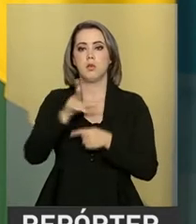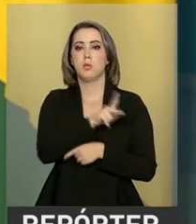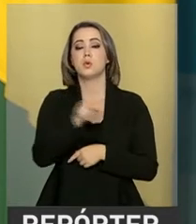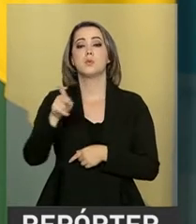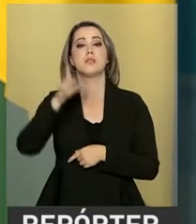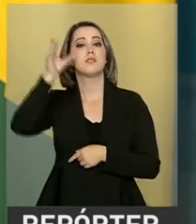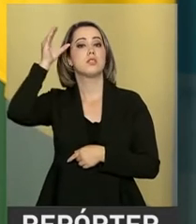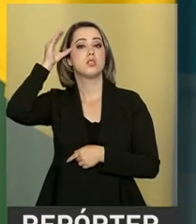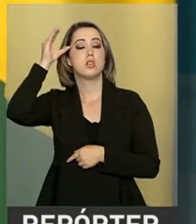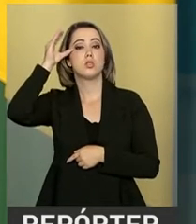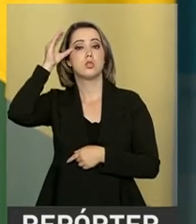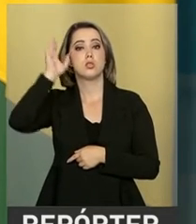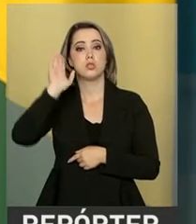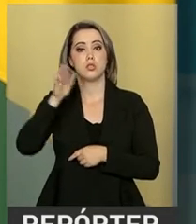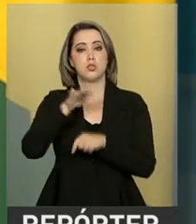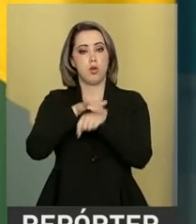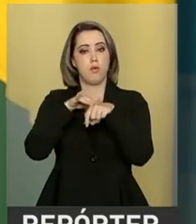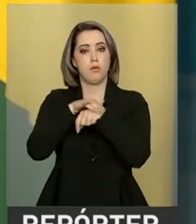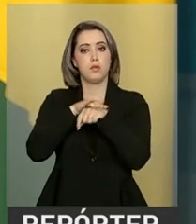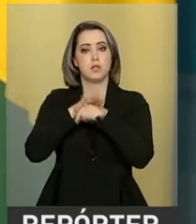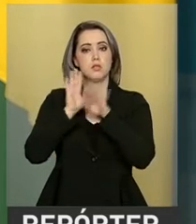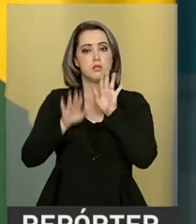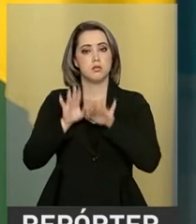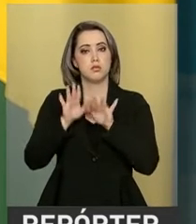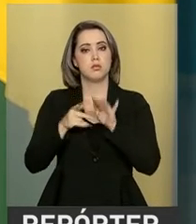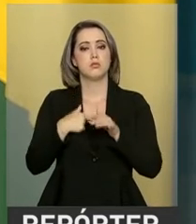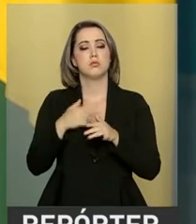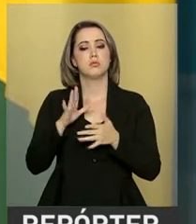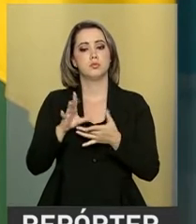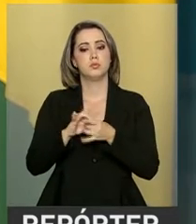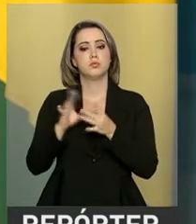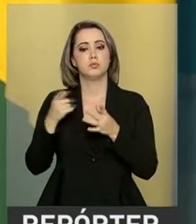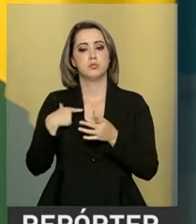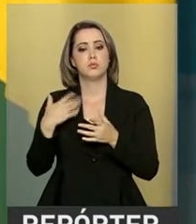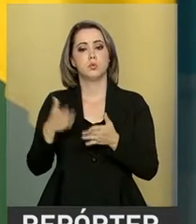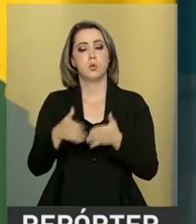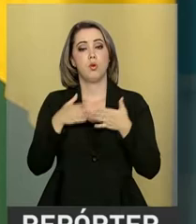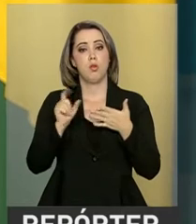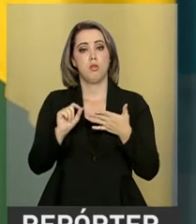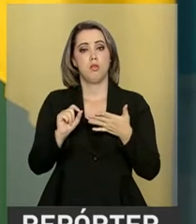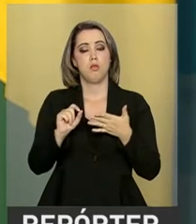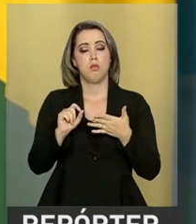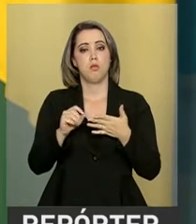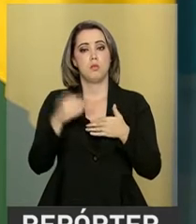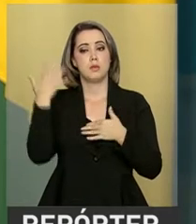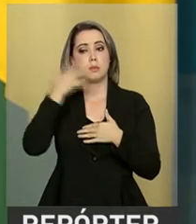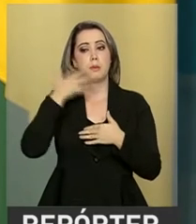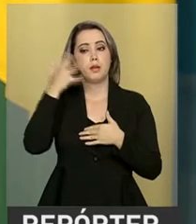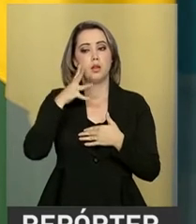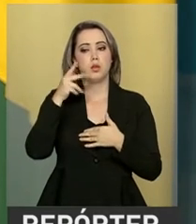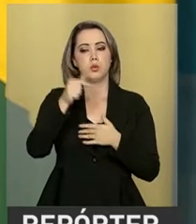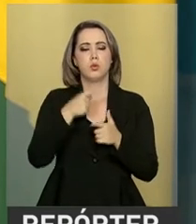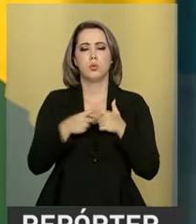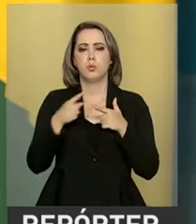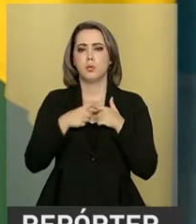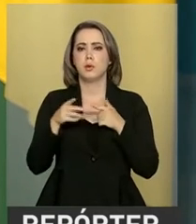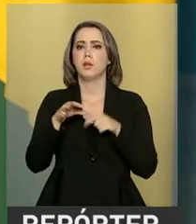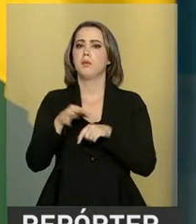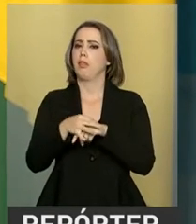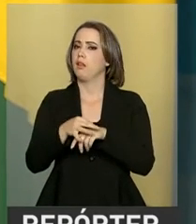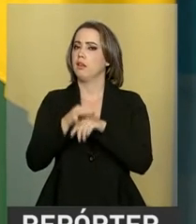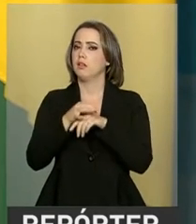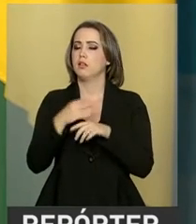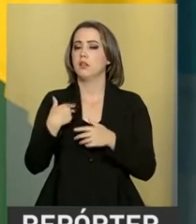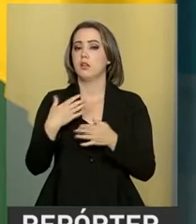china xi verdade para esclarecer essa situação o nosso